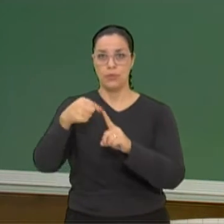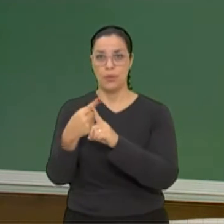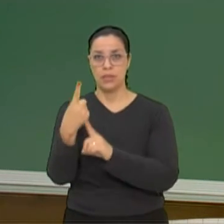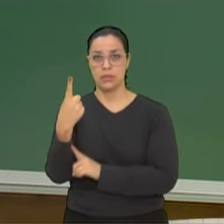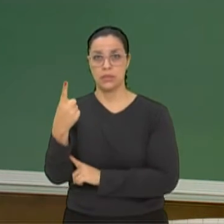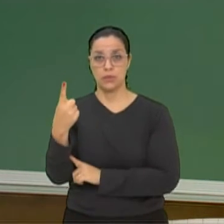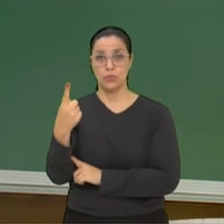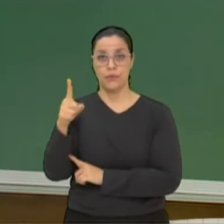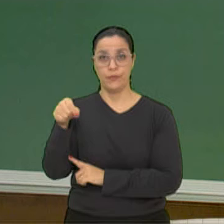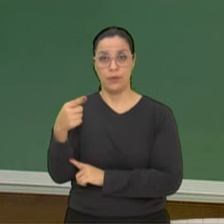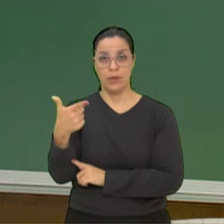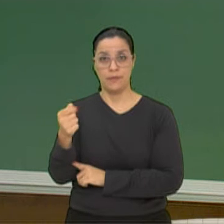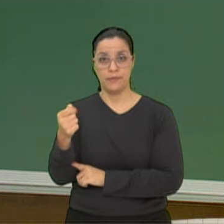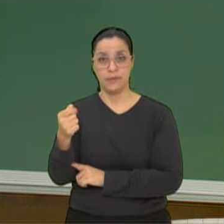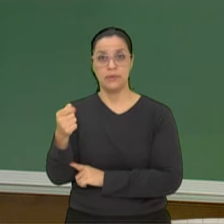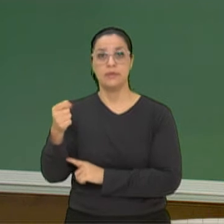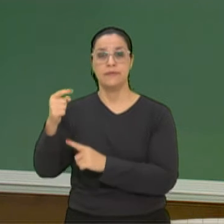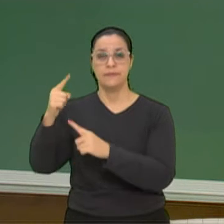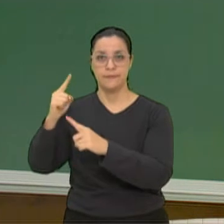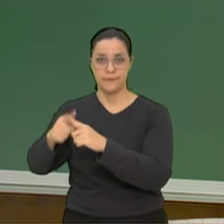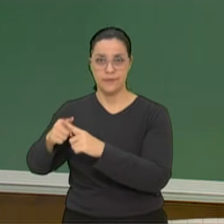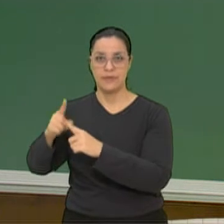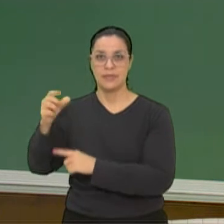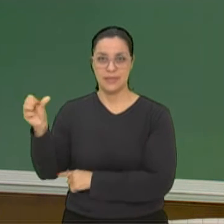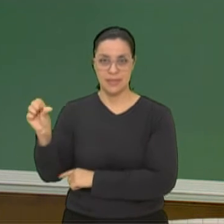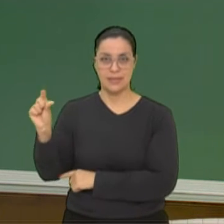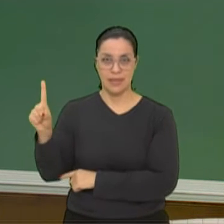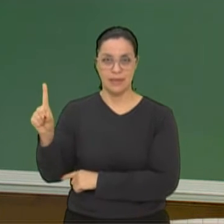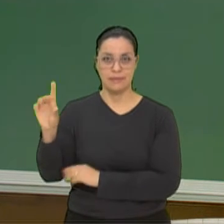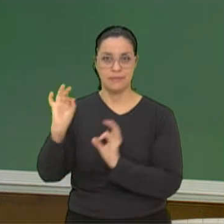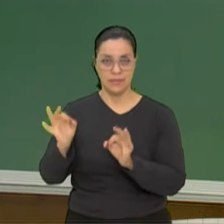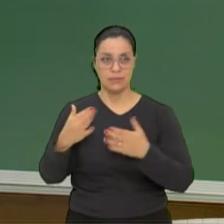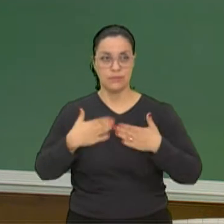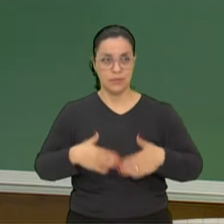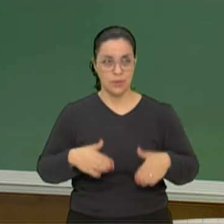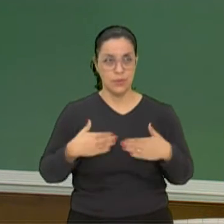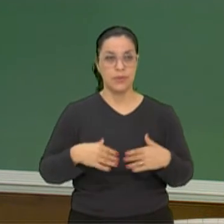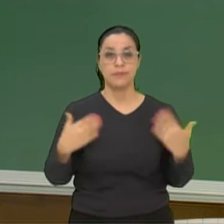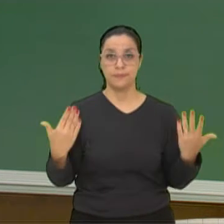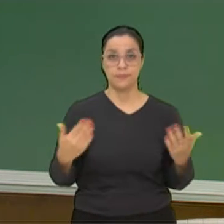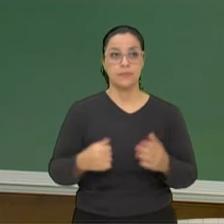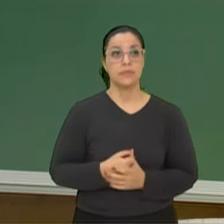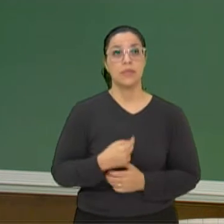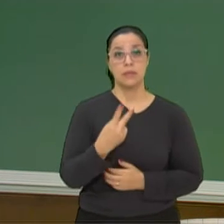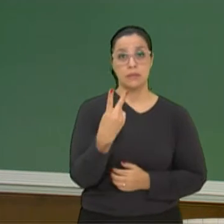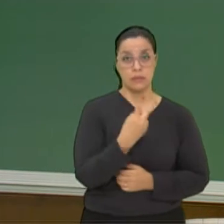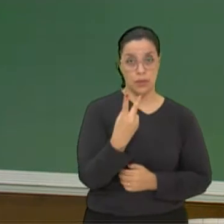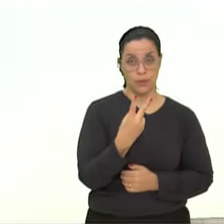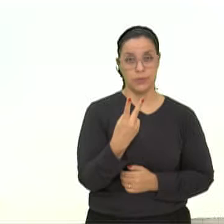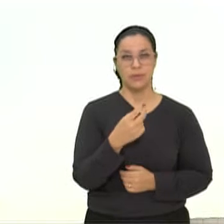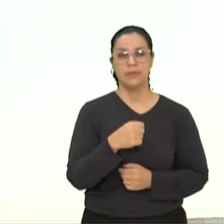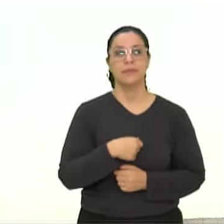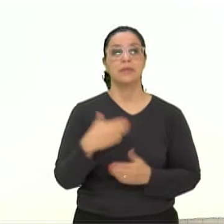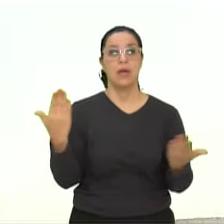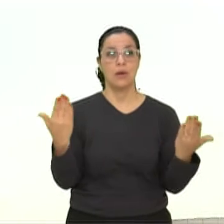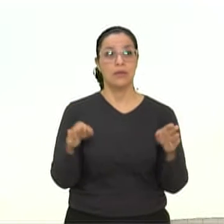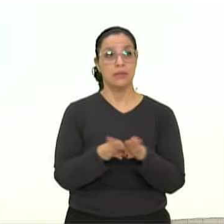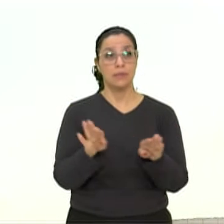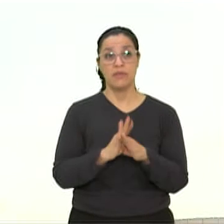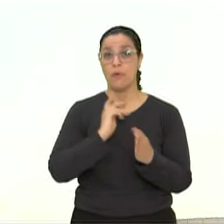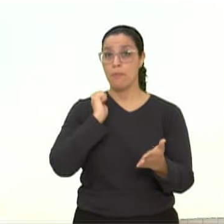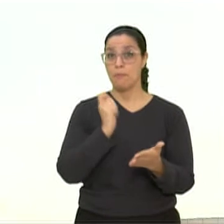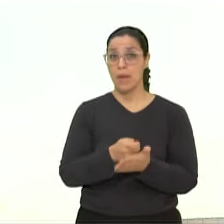4 mais 1,2d, tranquilo? Beleza? E a opção 2? A opção 2, você